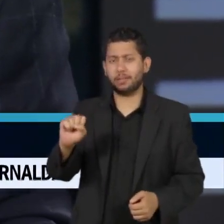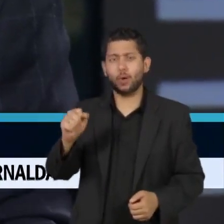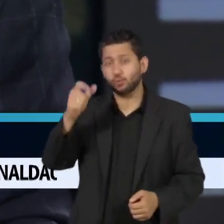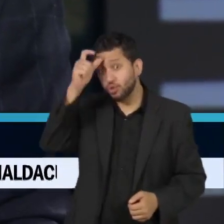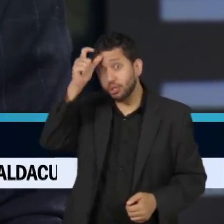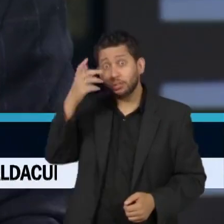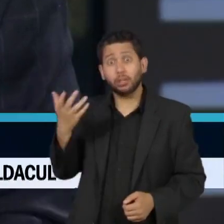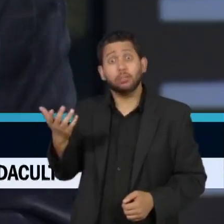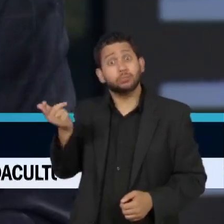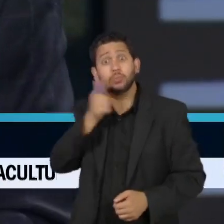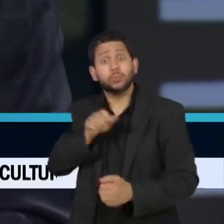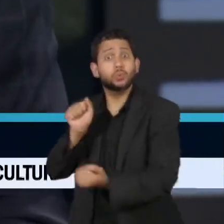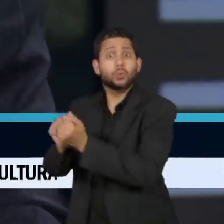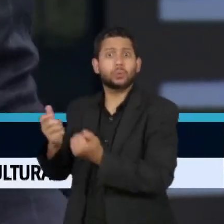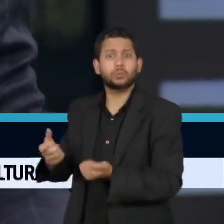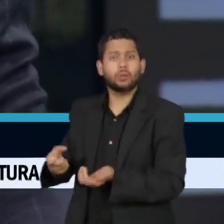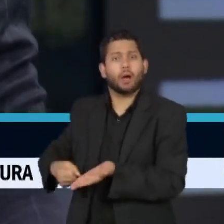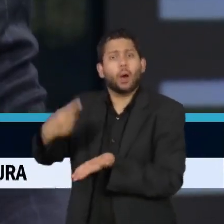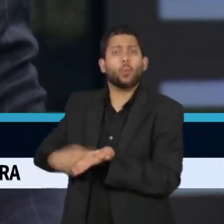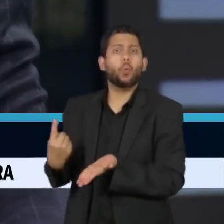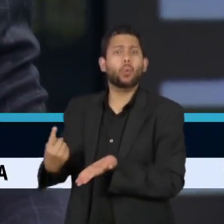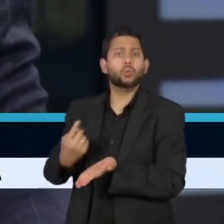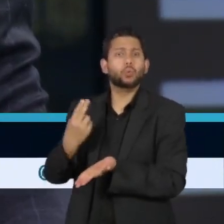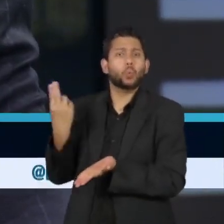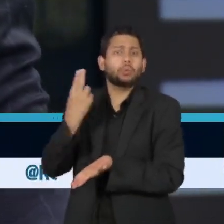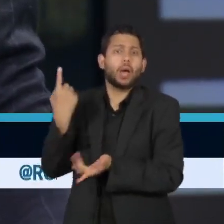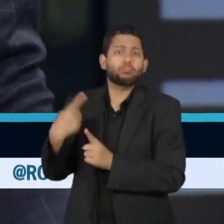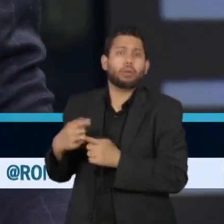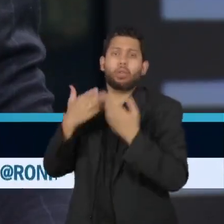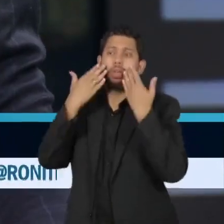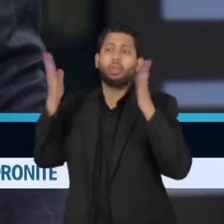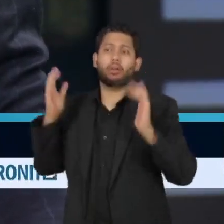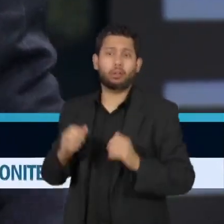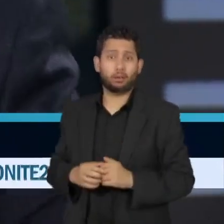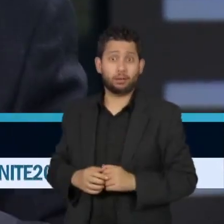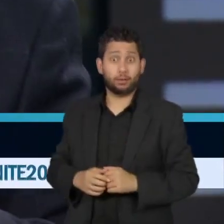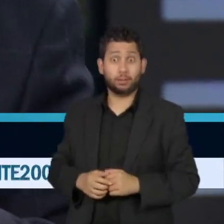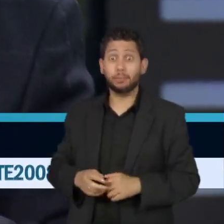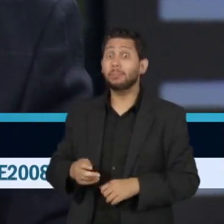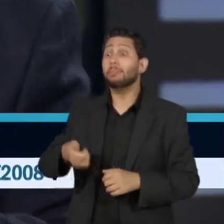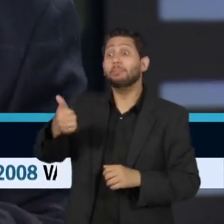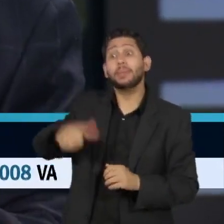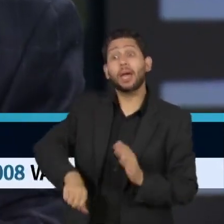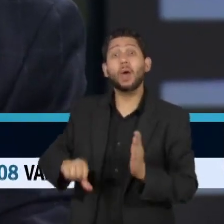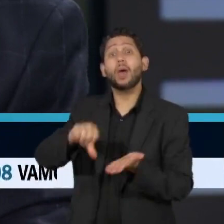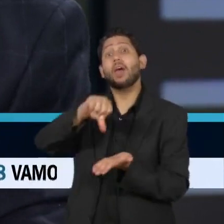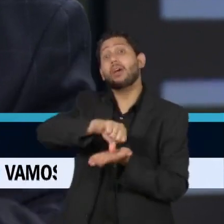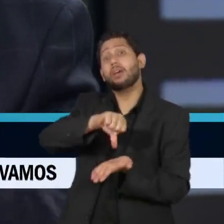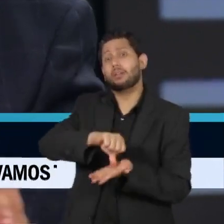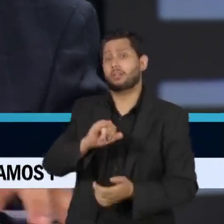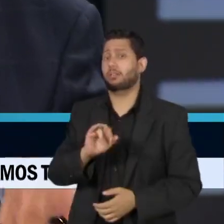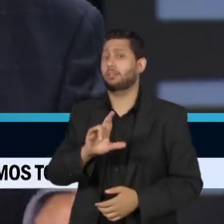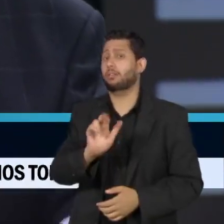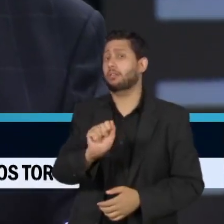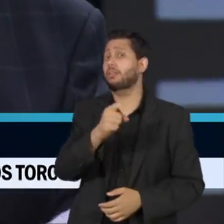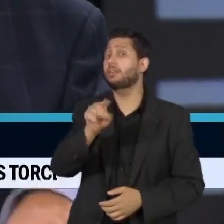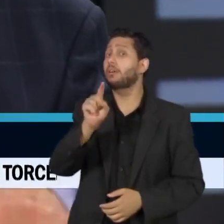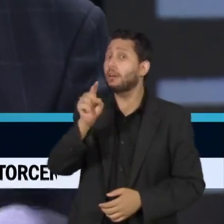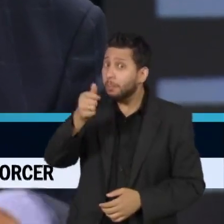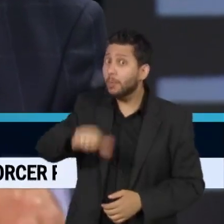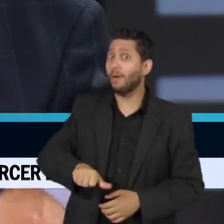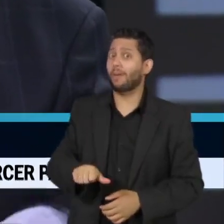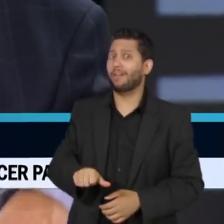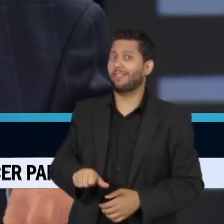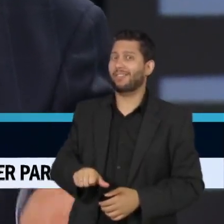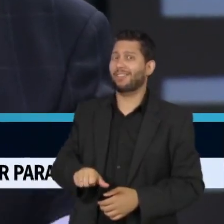muito descarado. Por quê? Porque o grande inimigo da Arábia Saudita é o Irã. O conflito entre Irã e Arábia Saudita